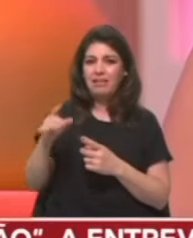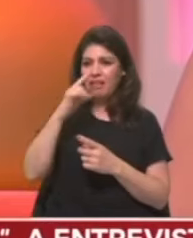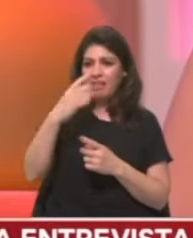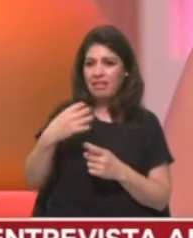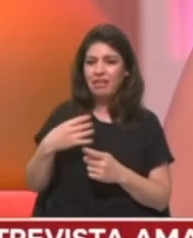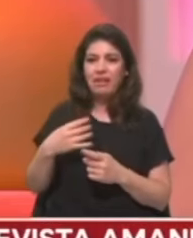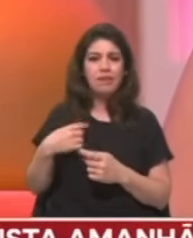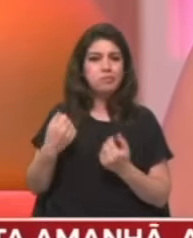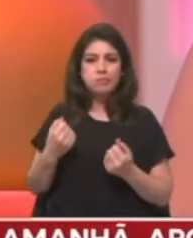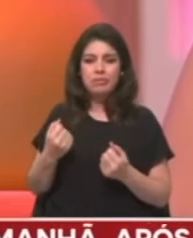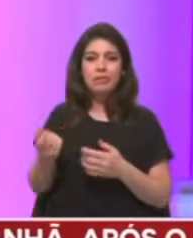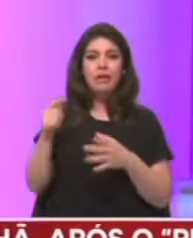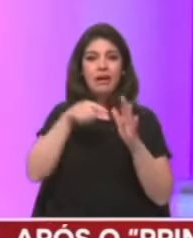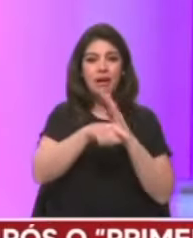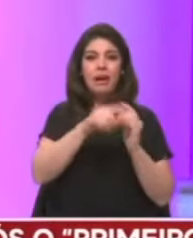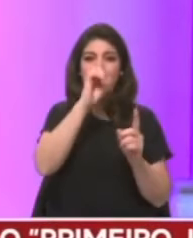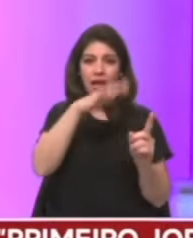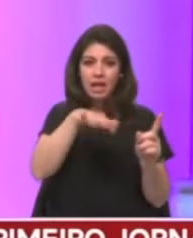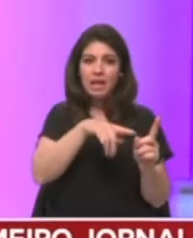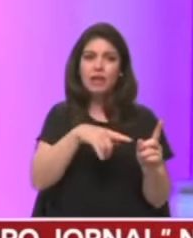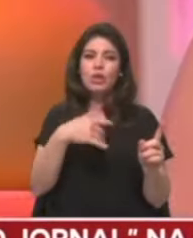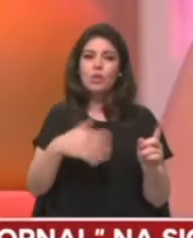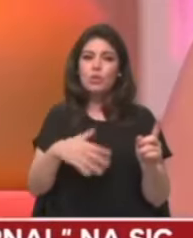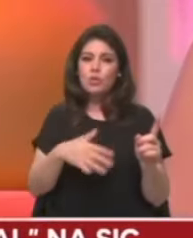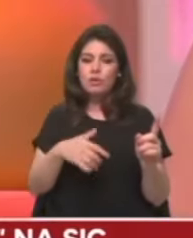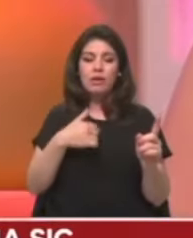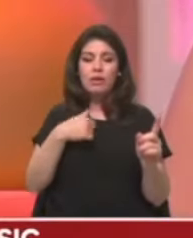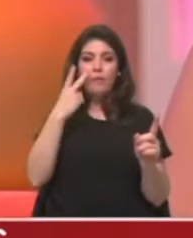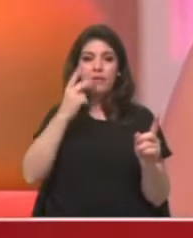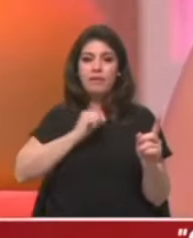manipulação, Não tinha da. nada disso na minha vida. Foi a grande aprendizagem que levo.